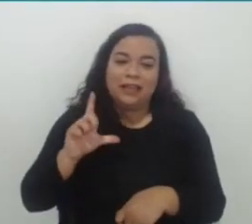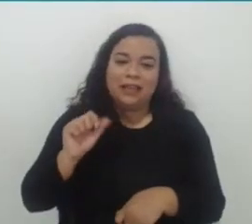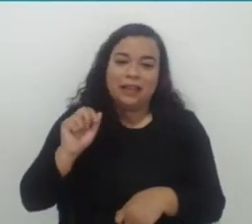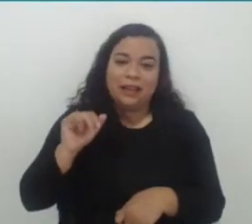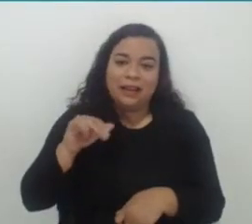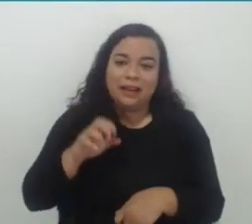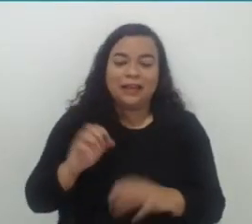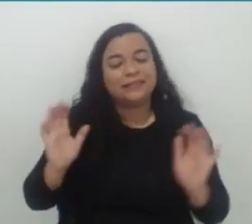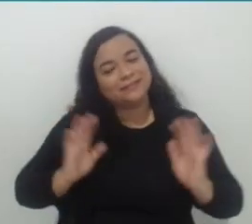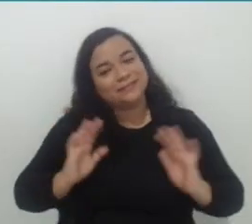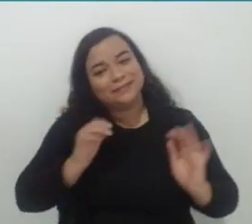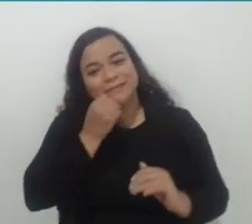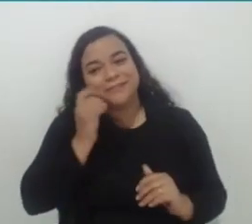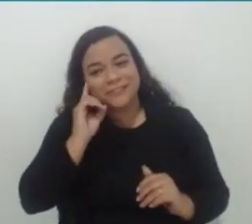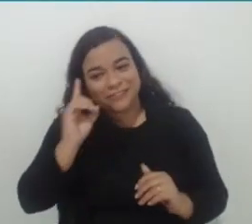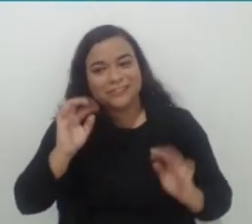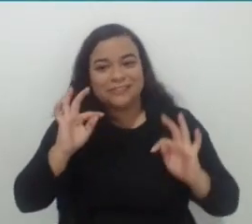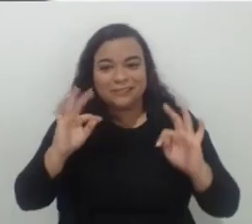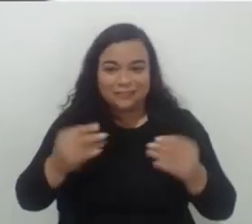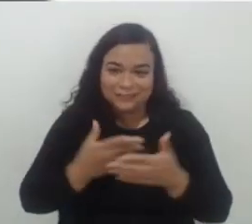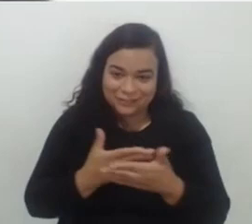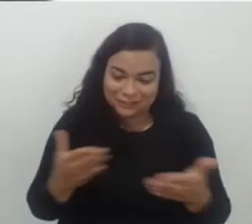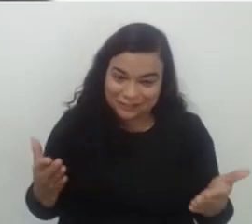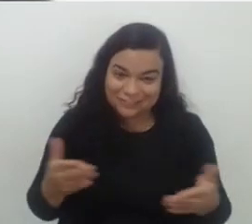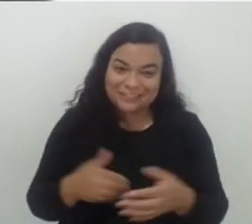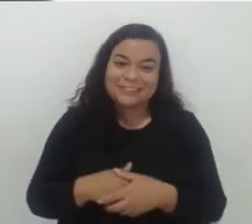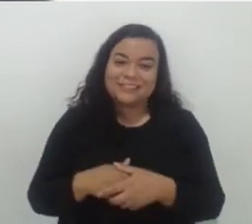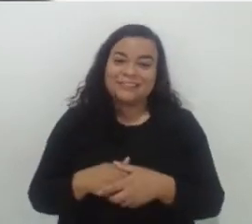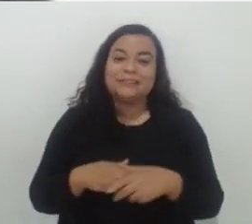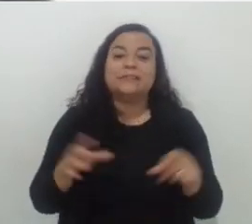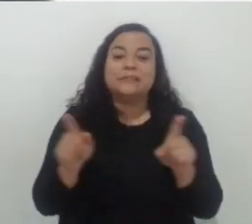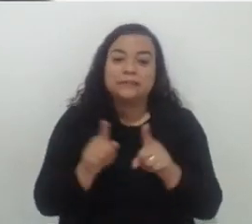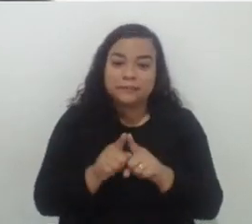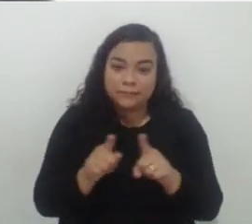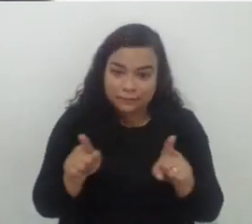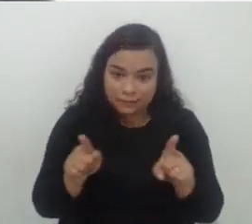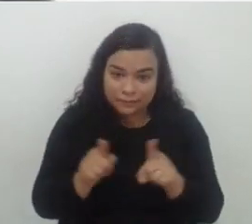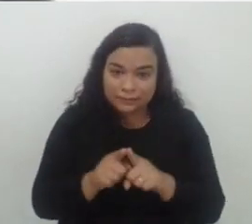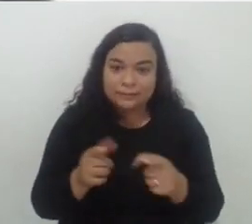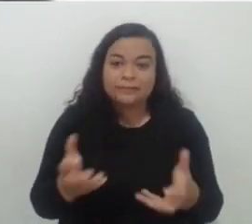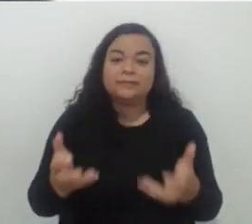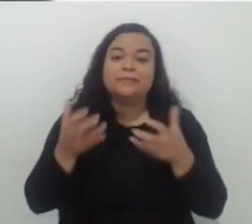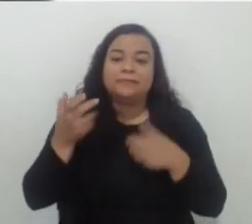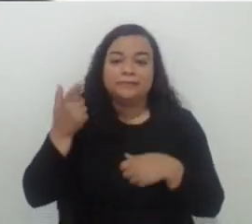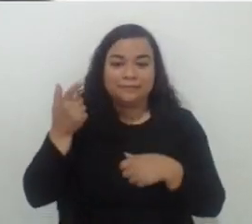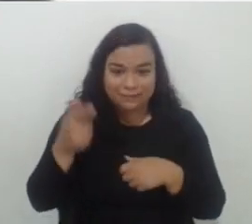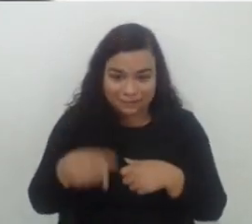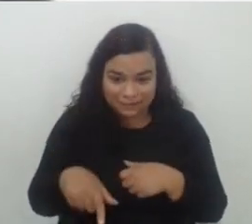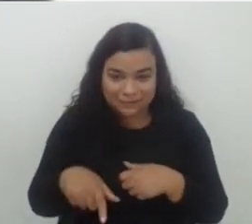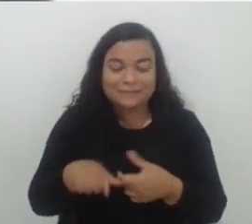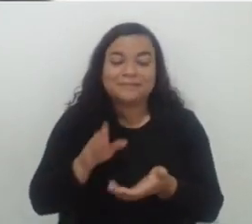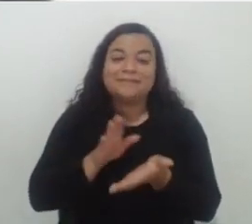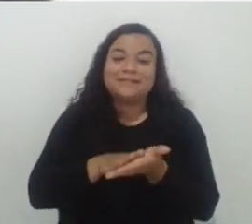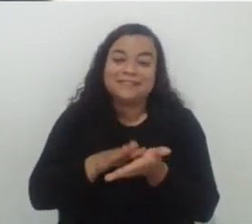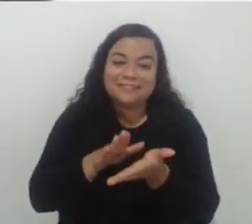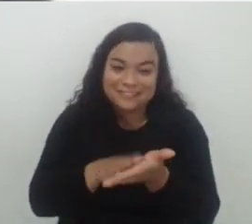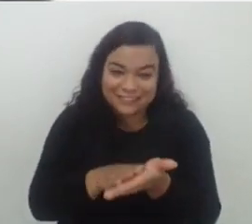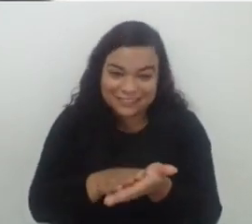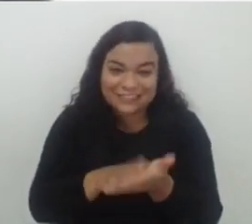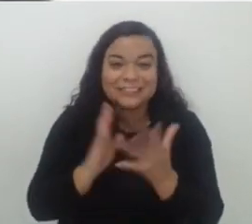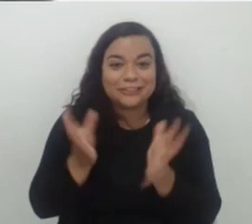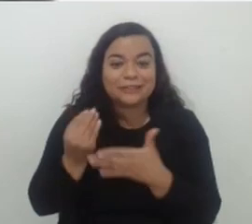Bom dia a todas, bom dia a todos. Eu quero também renovar, né, os parabéns que já foram dados